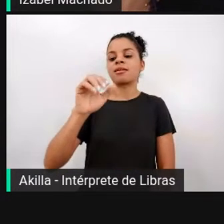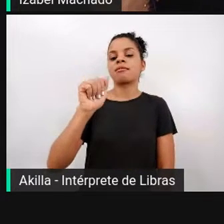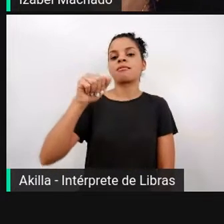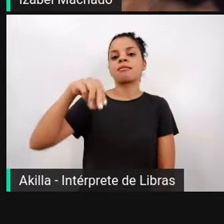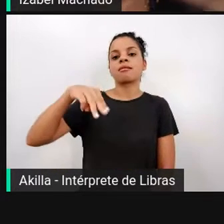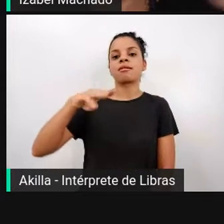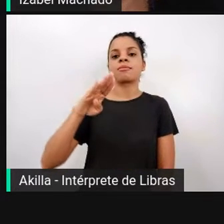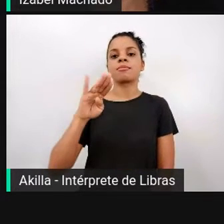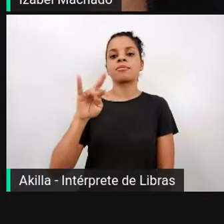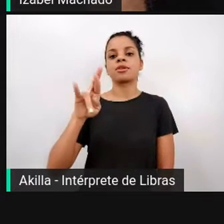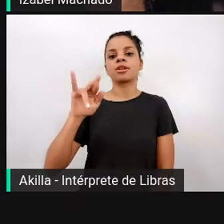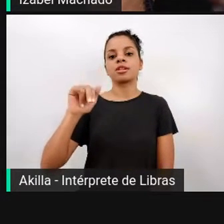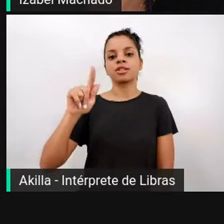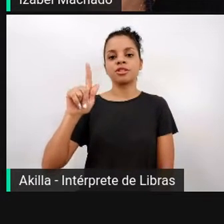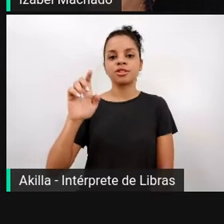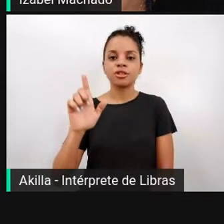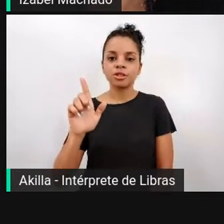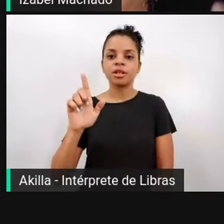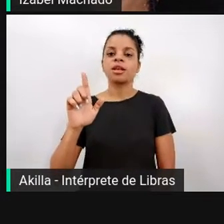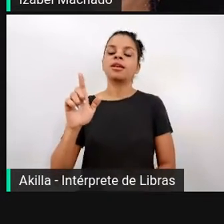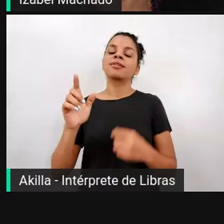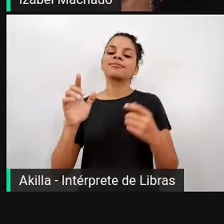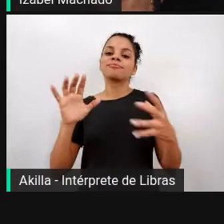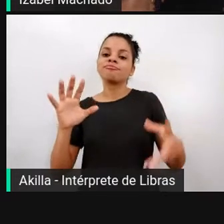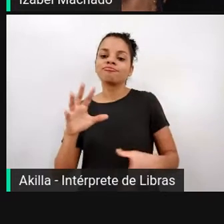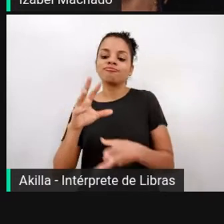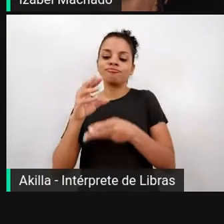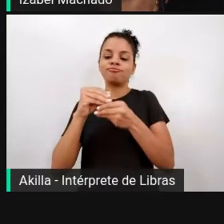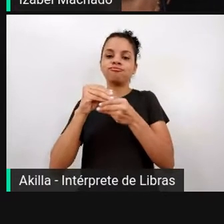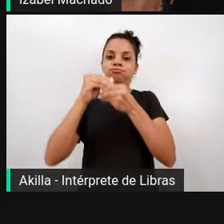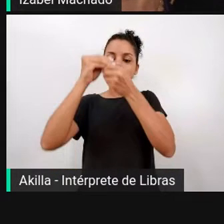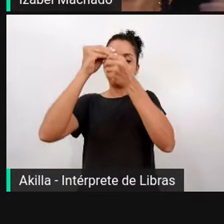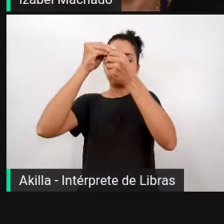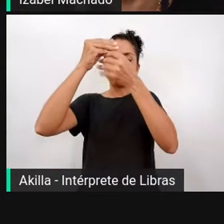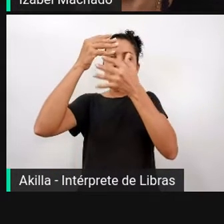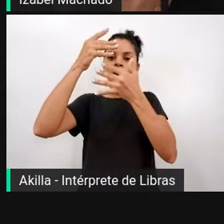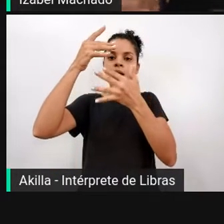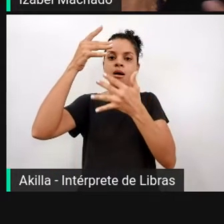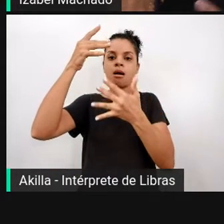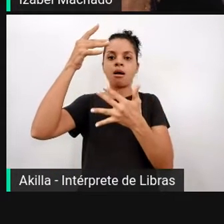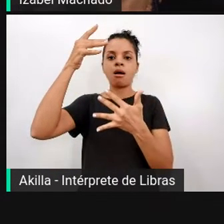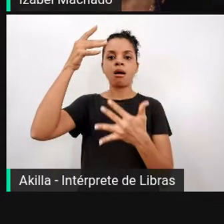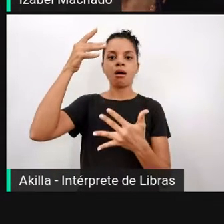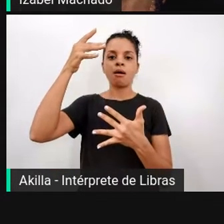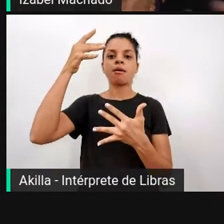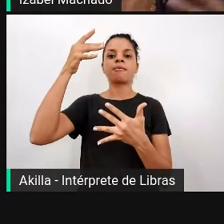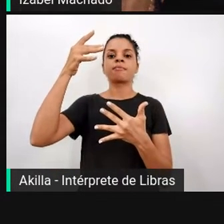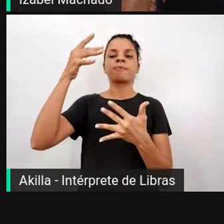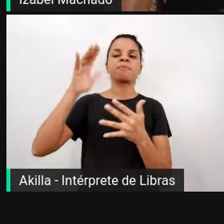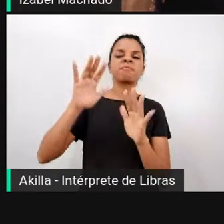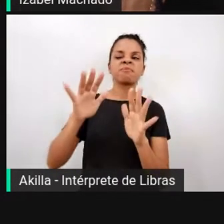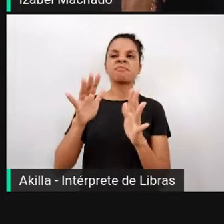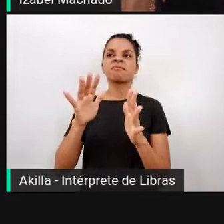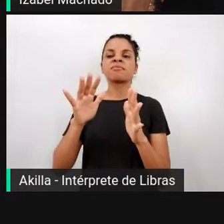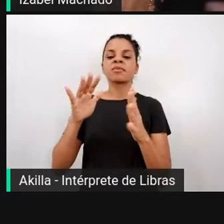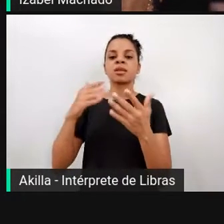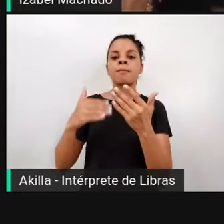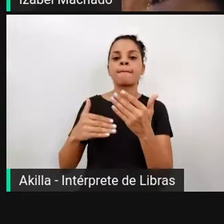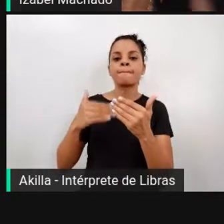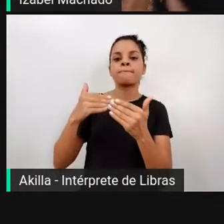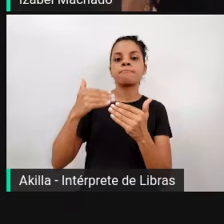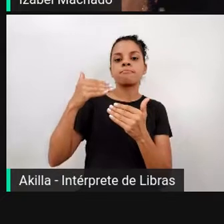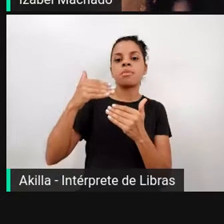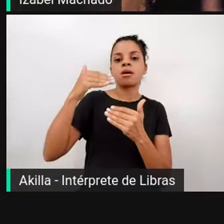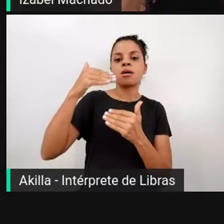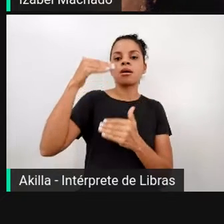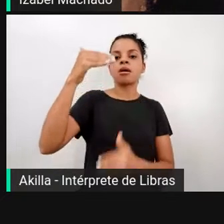isso formou um arcabouço que, desde então, um pouco antes, mas com mais ênfase a partir de 2014,